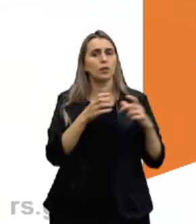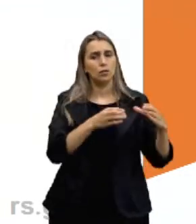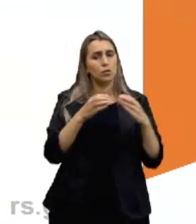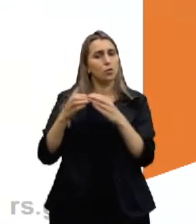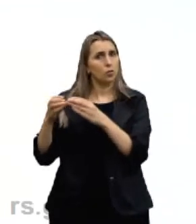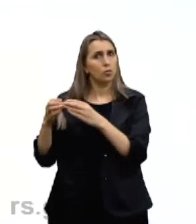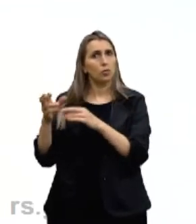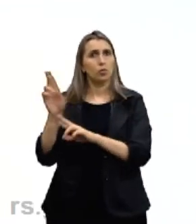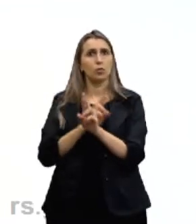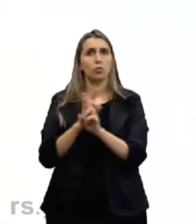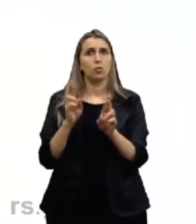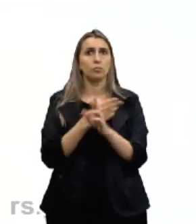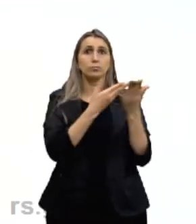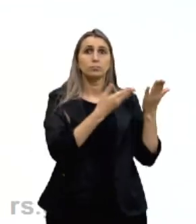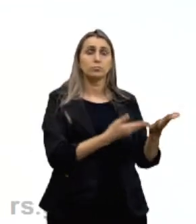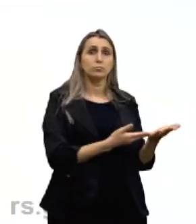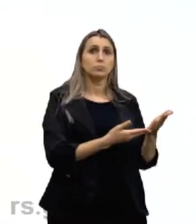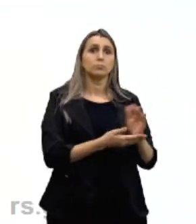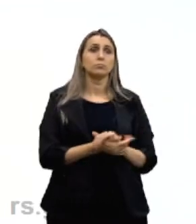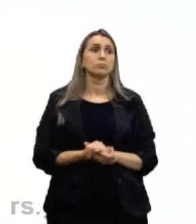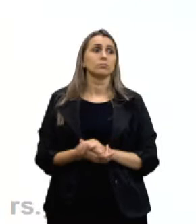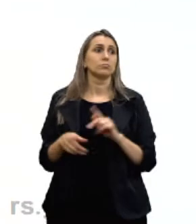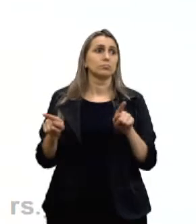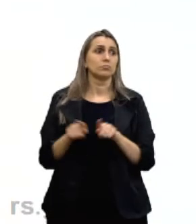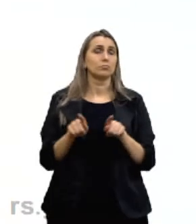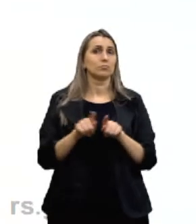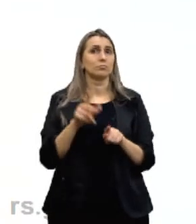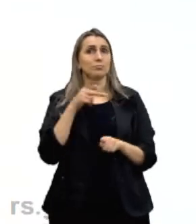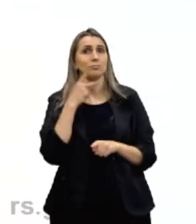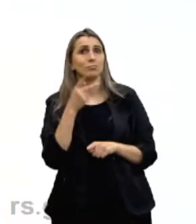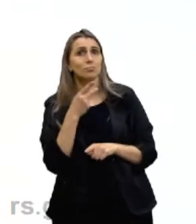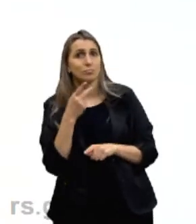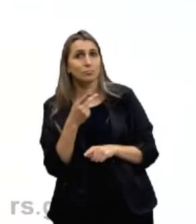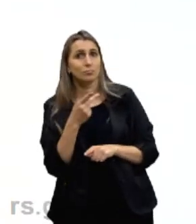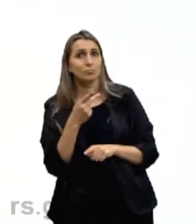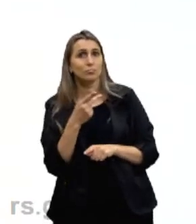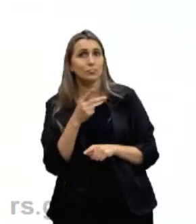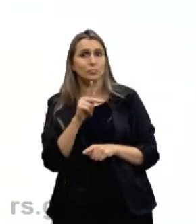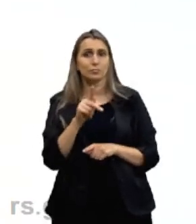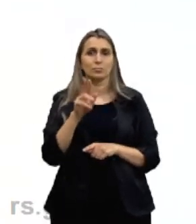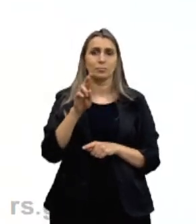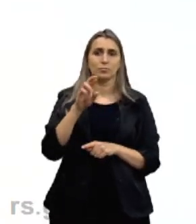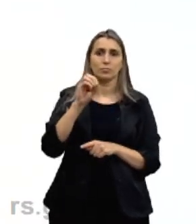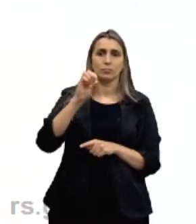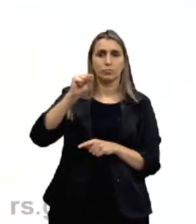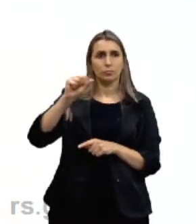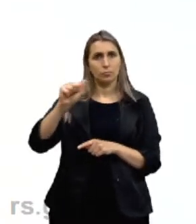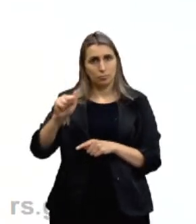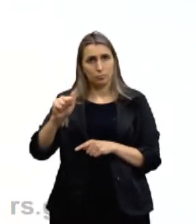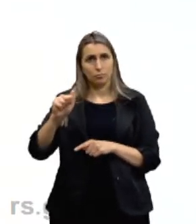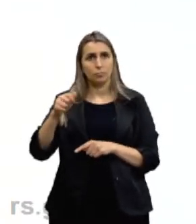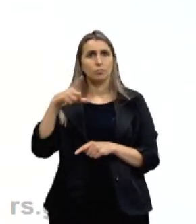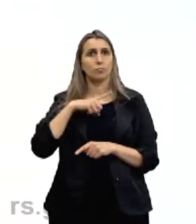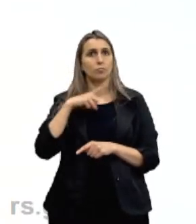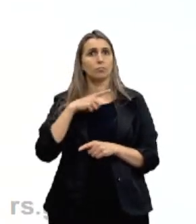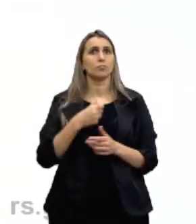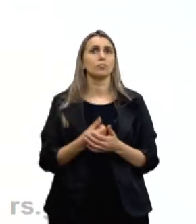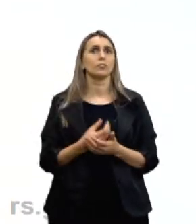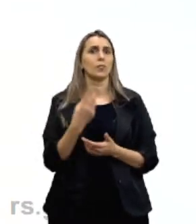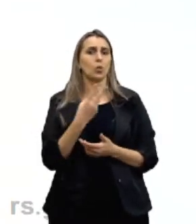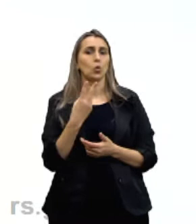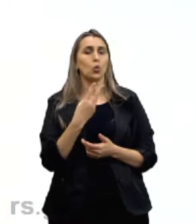provavelmente vai ser relacionado a isso aqui e falando da prosa nós vamos ter os